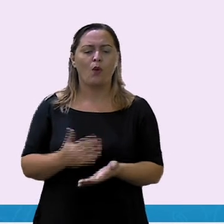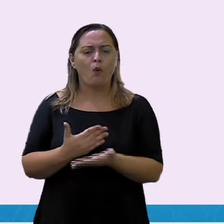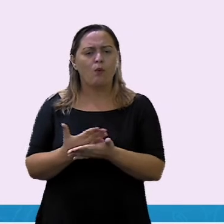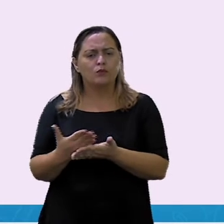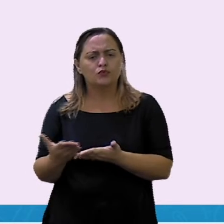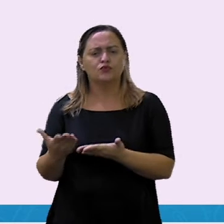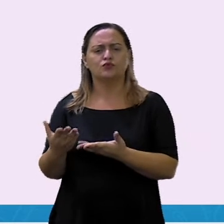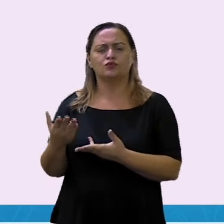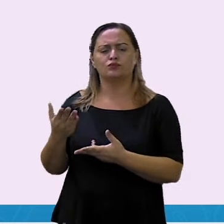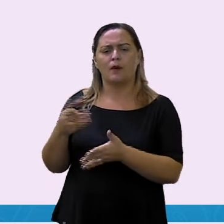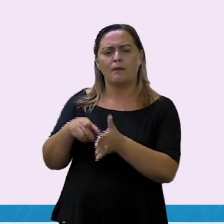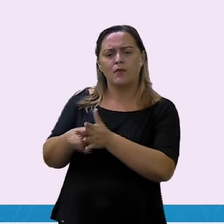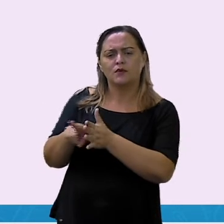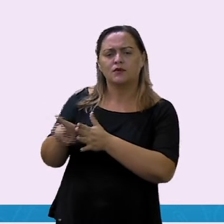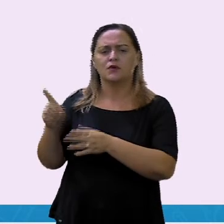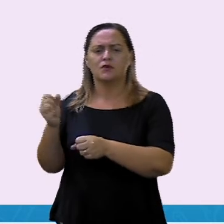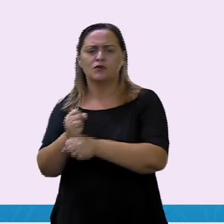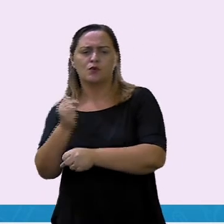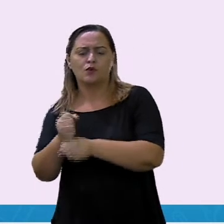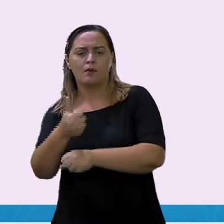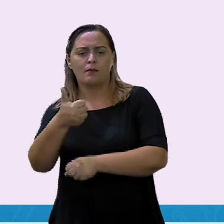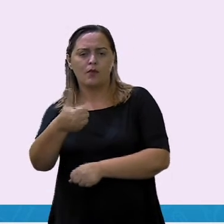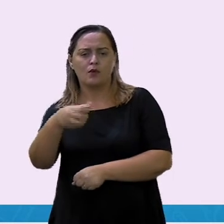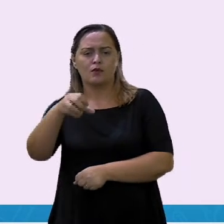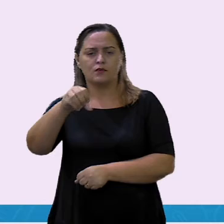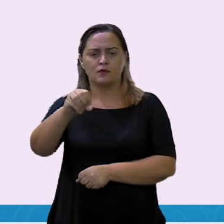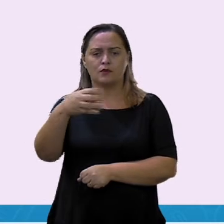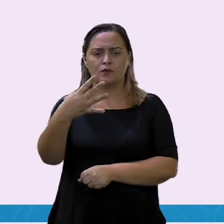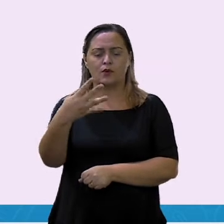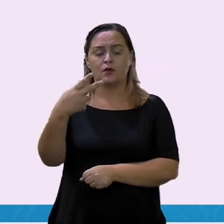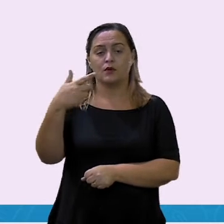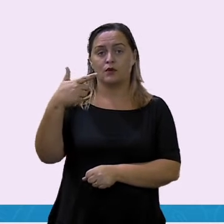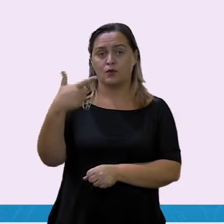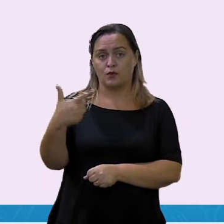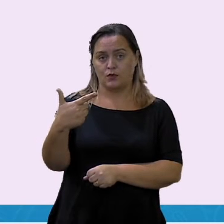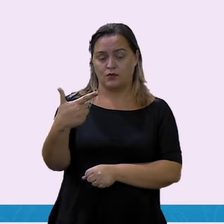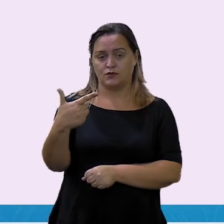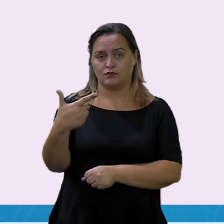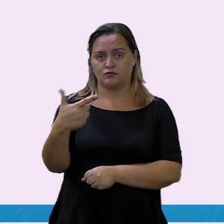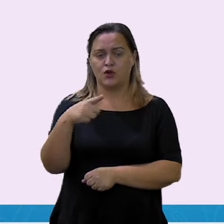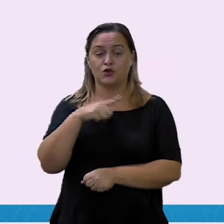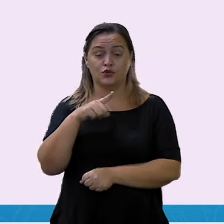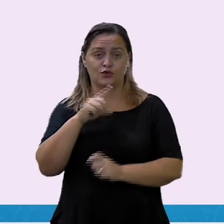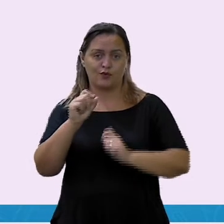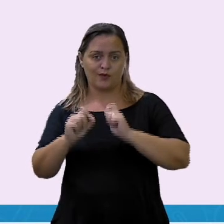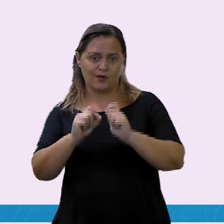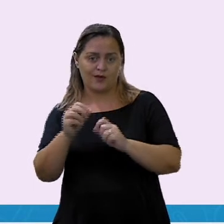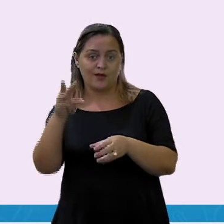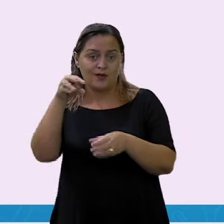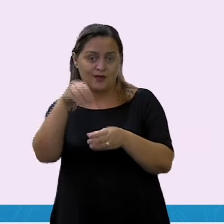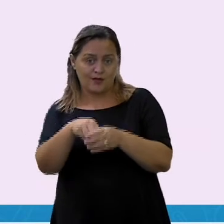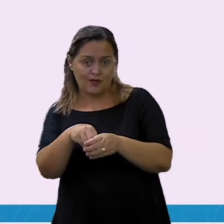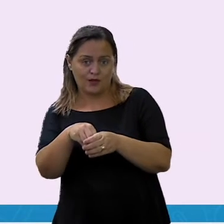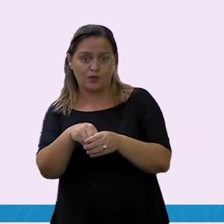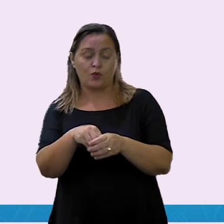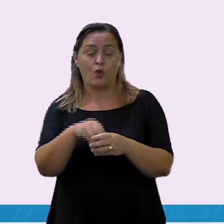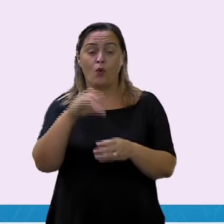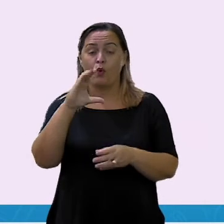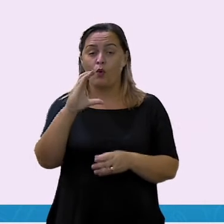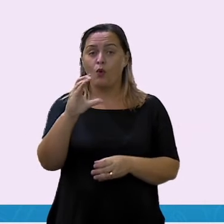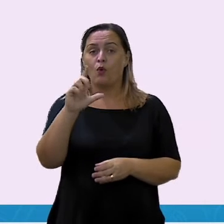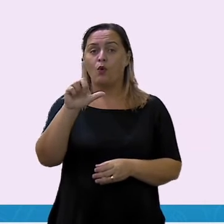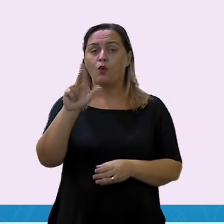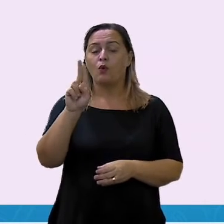1944 incluía um clube, um cassino, um salão de dança e uma igreja. Juscelino acrescentou uma casa